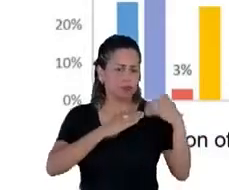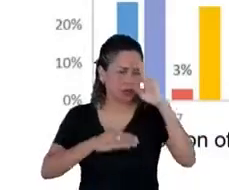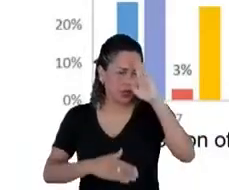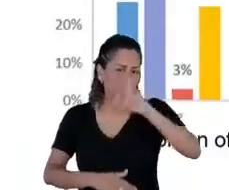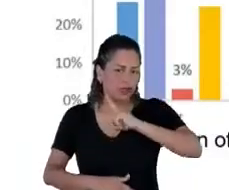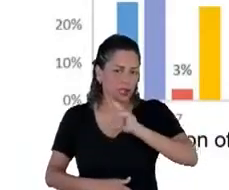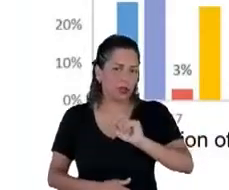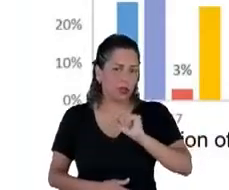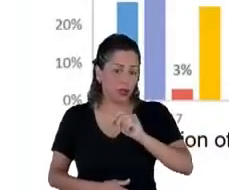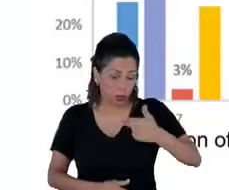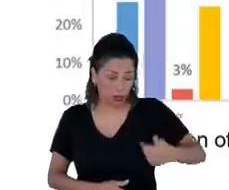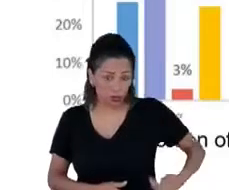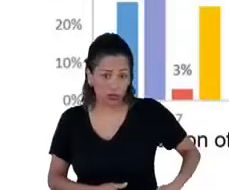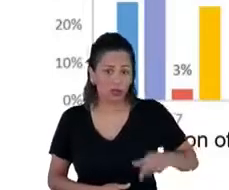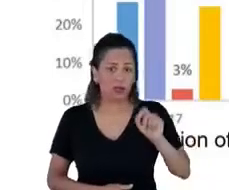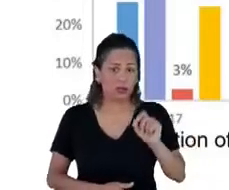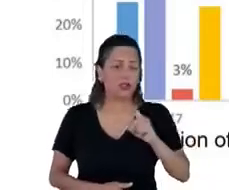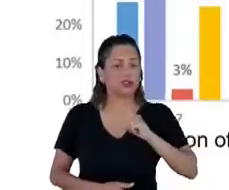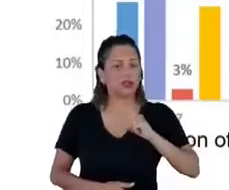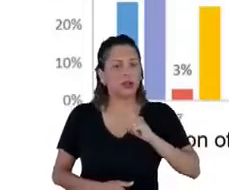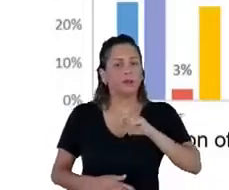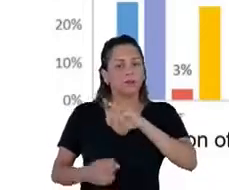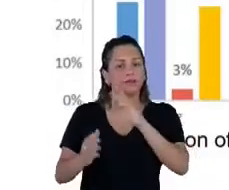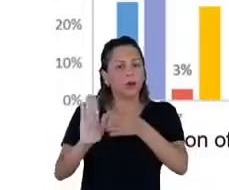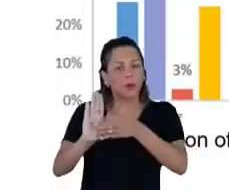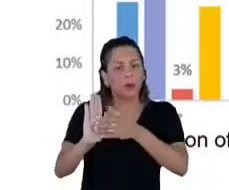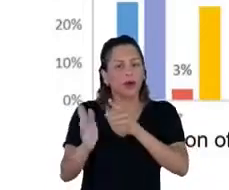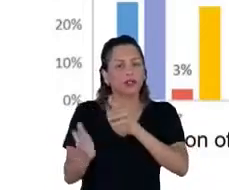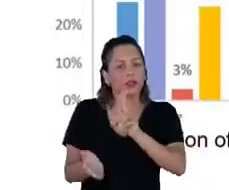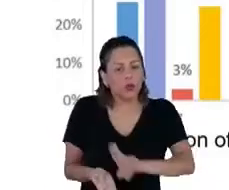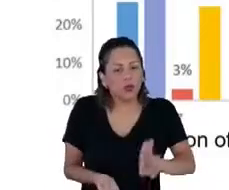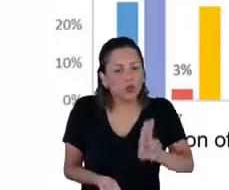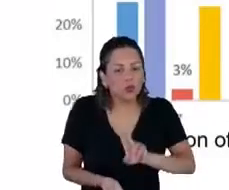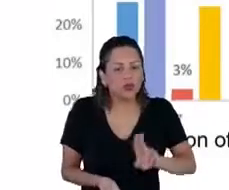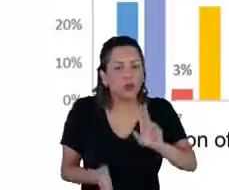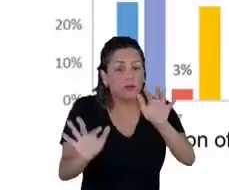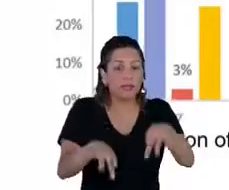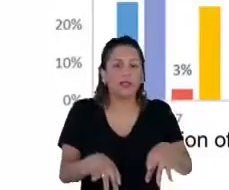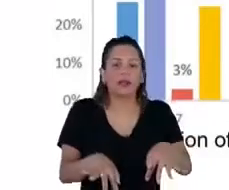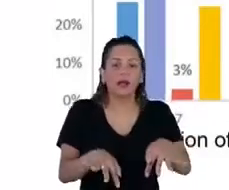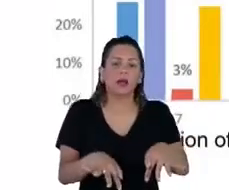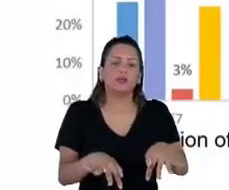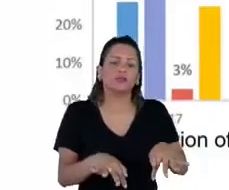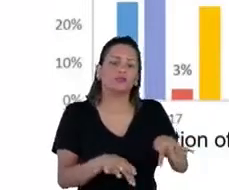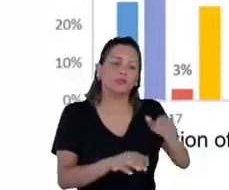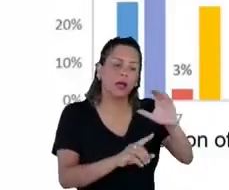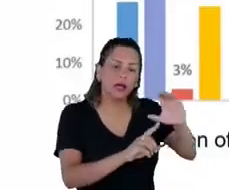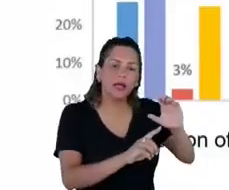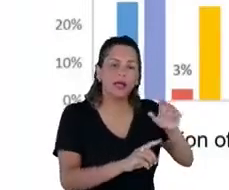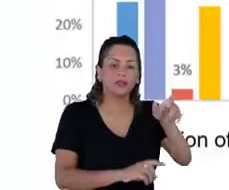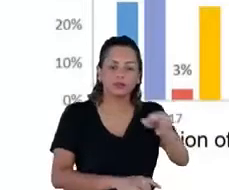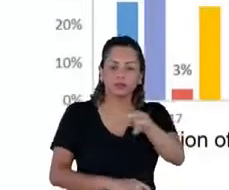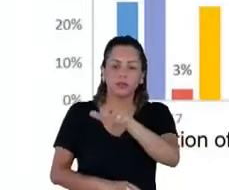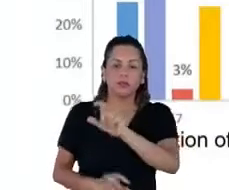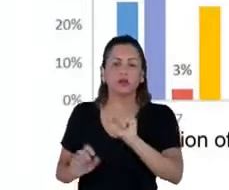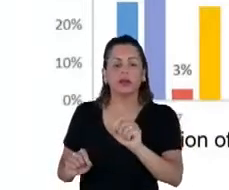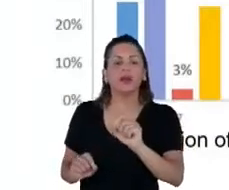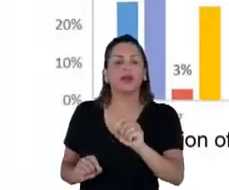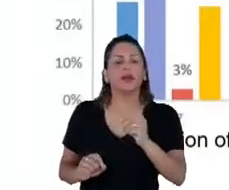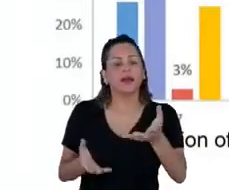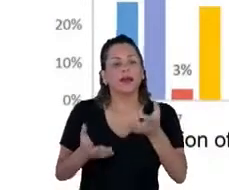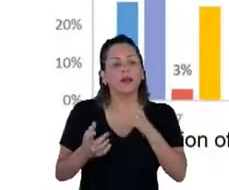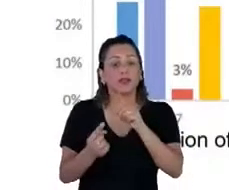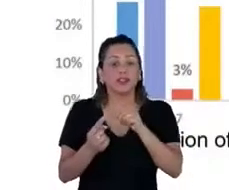eletricidade para uso final é esperado atingir 45% a 50% em 2050, aumentando